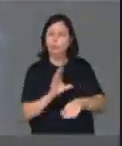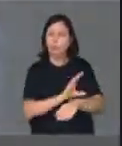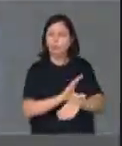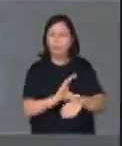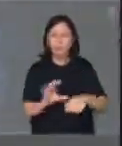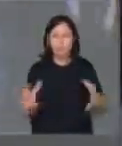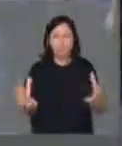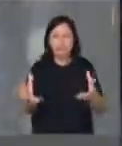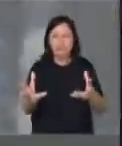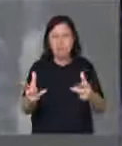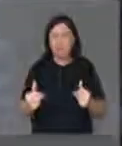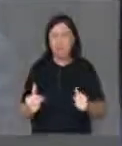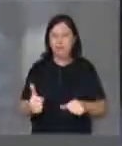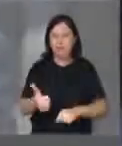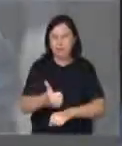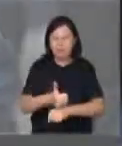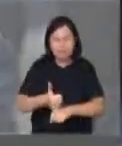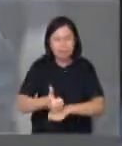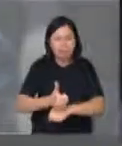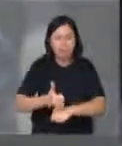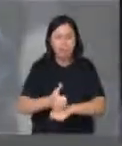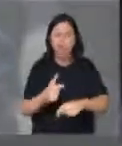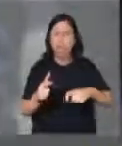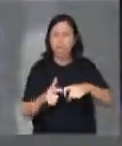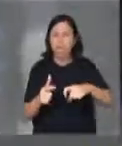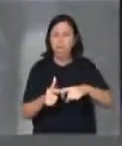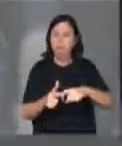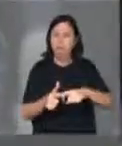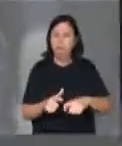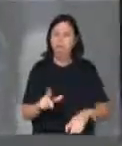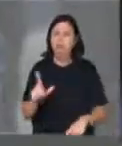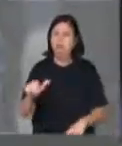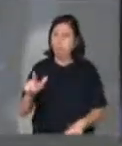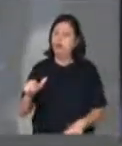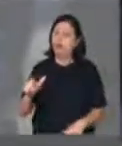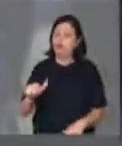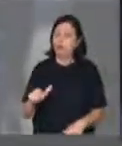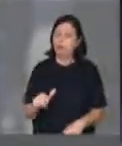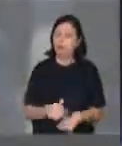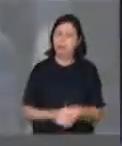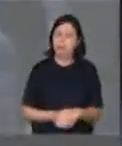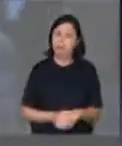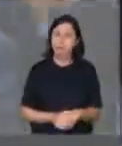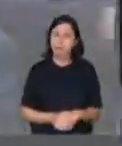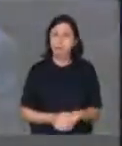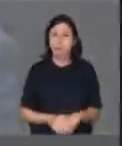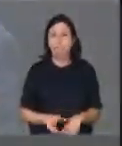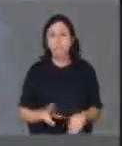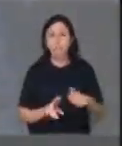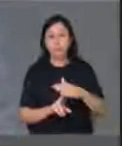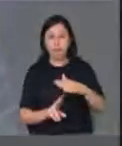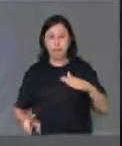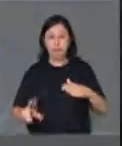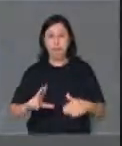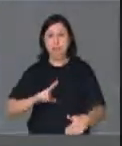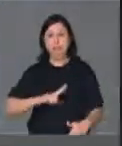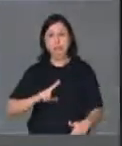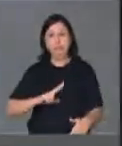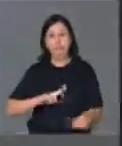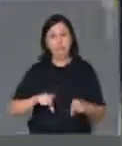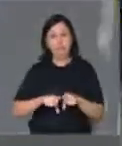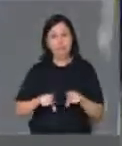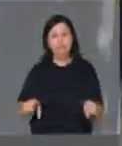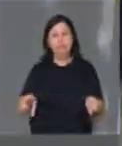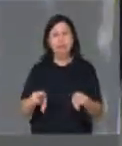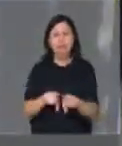nível, mesmo sendo uma universidade privada, dirigida pelo seu filho. Ele também era membro da Academia Paraense de